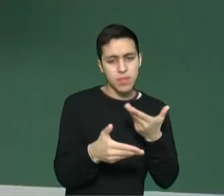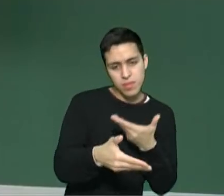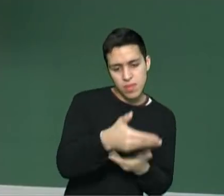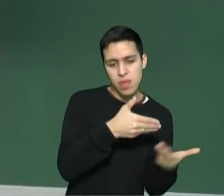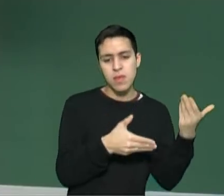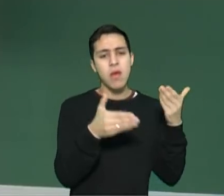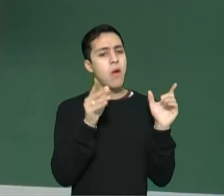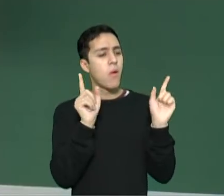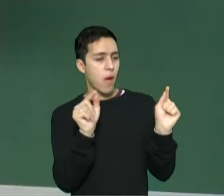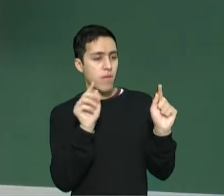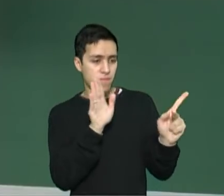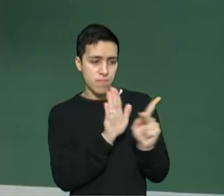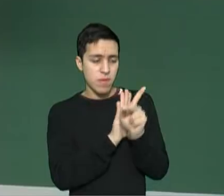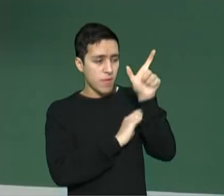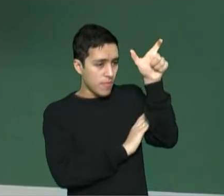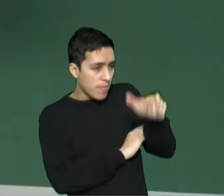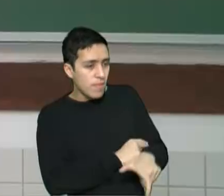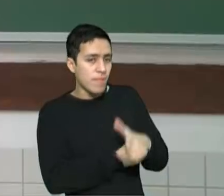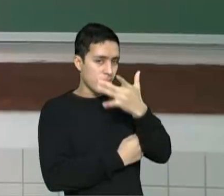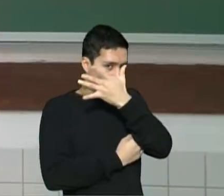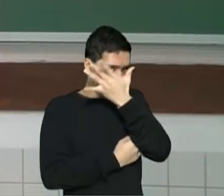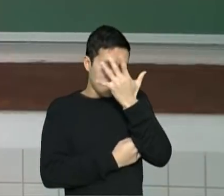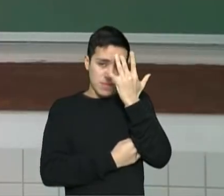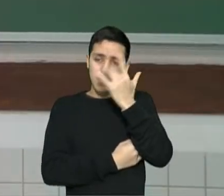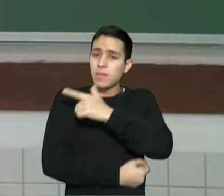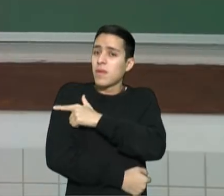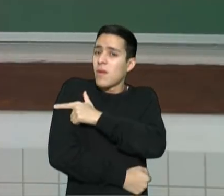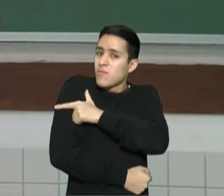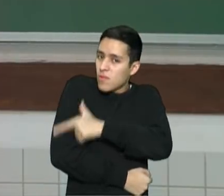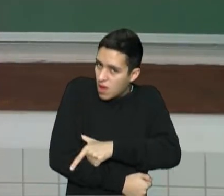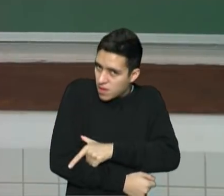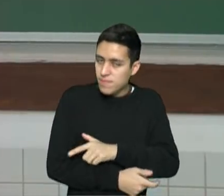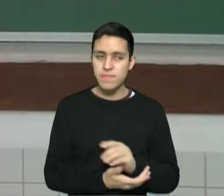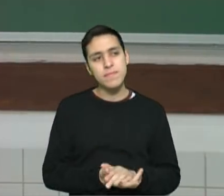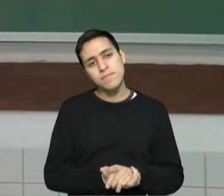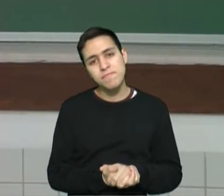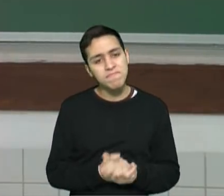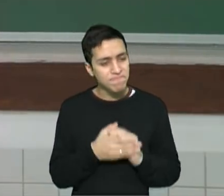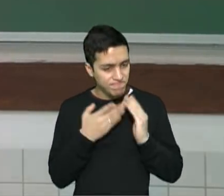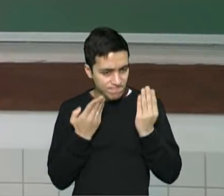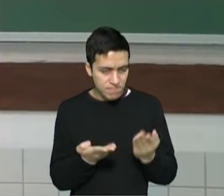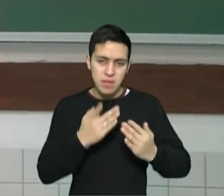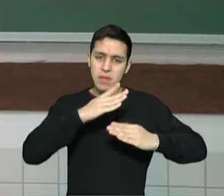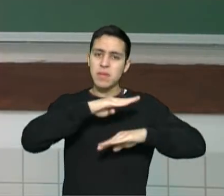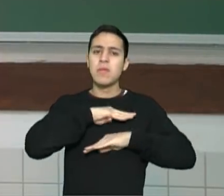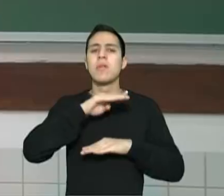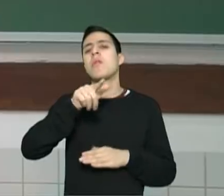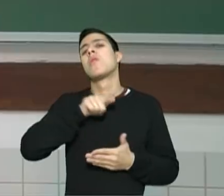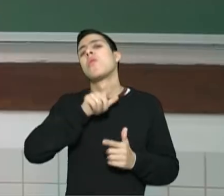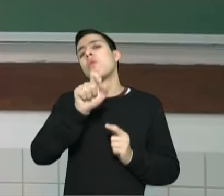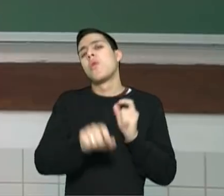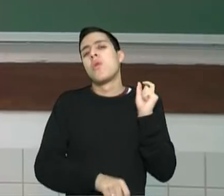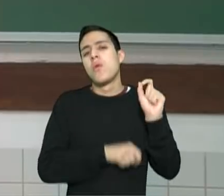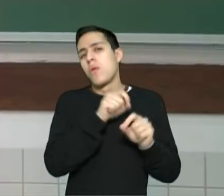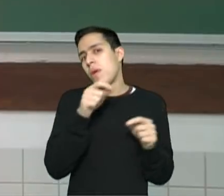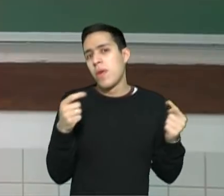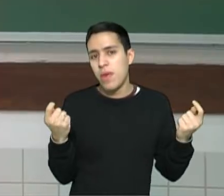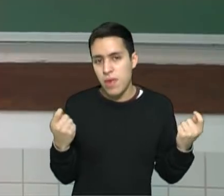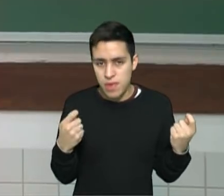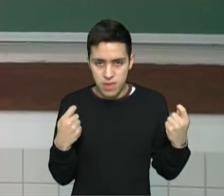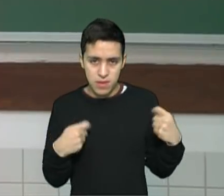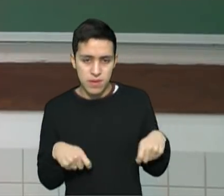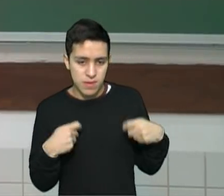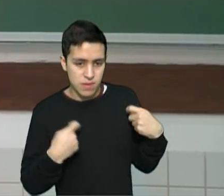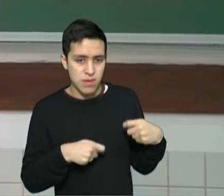organização pertinente ao ser humano educadinho. Entre essas situações, logicamente, nós temos que ter um que